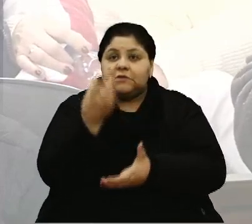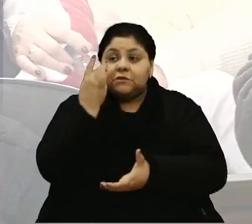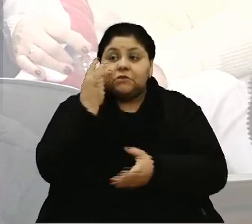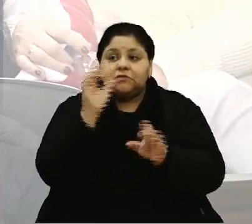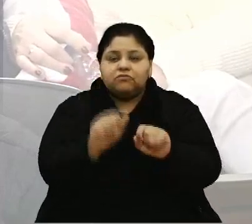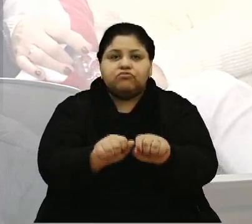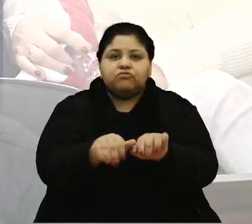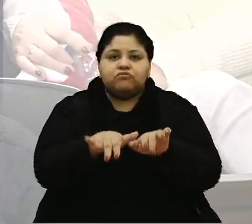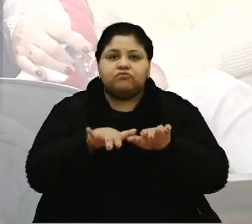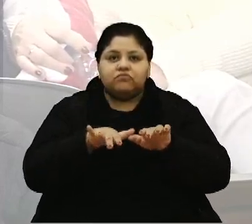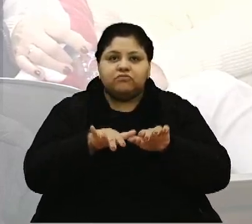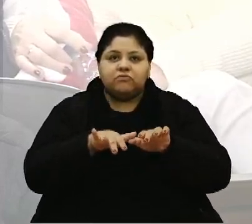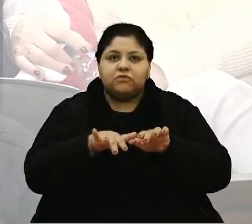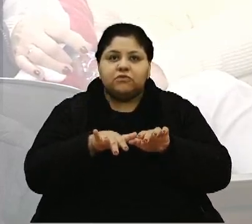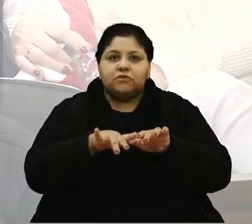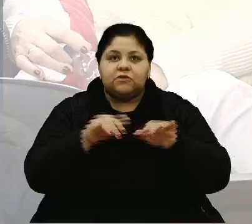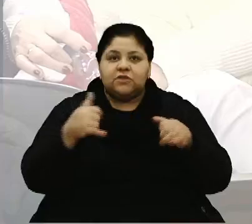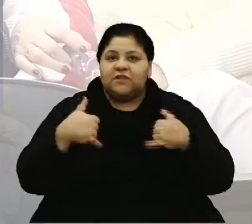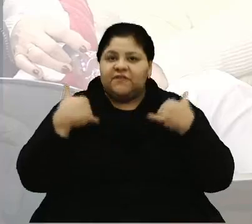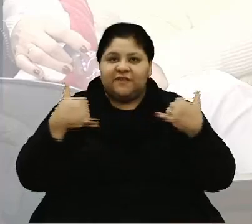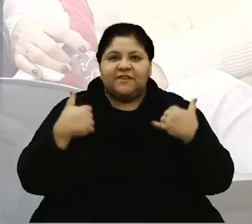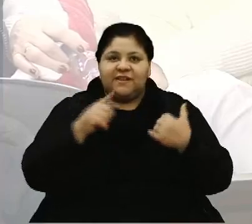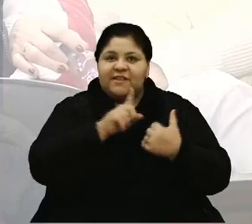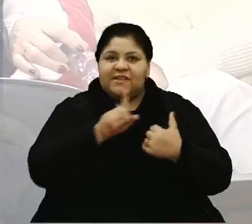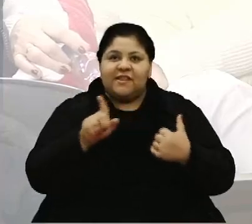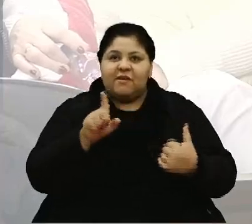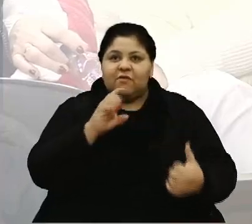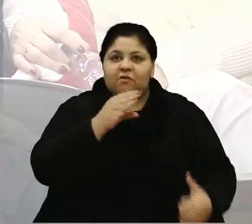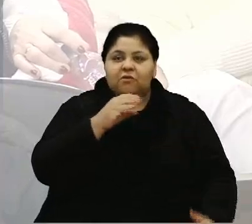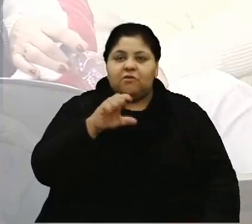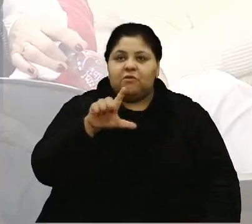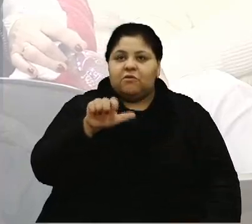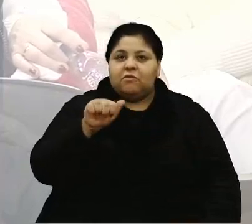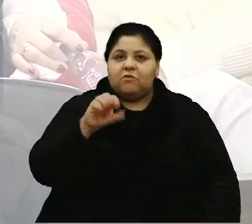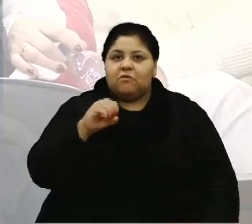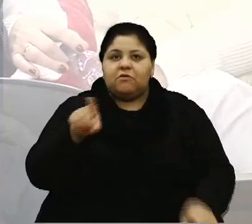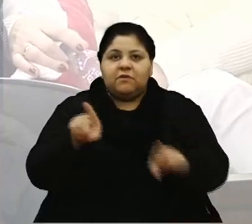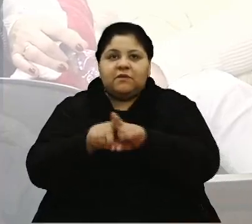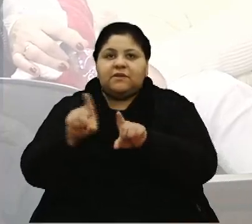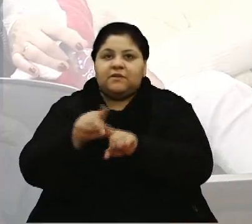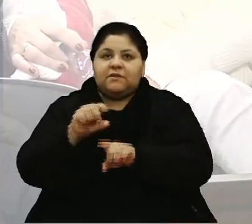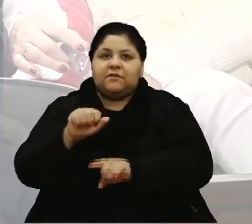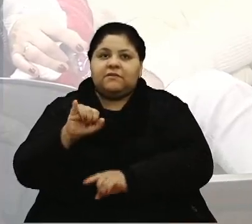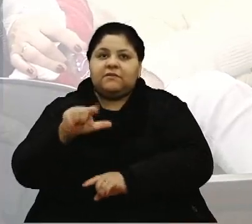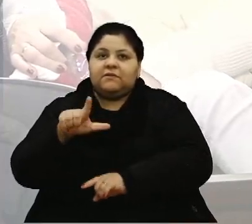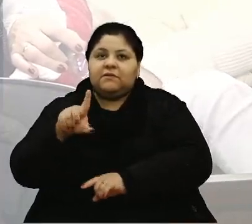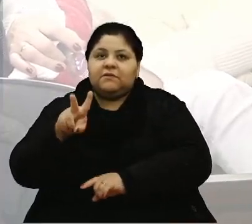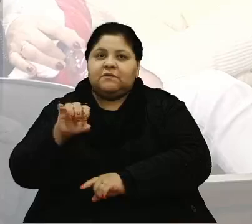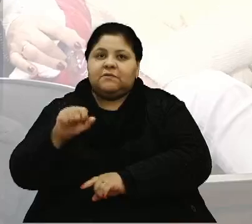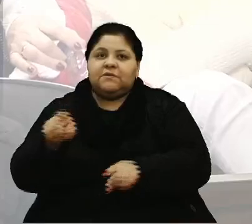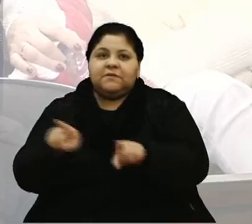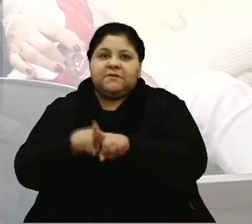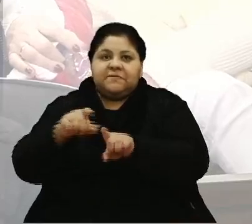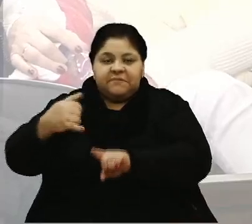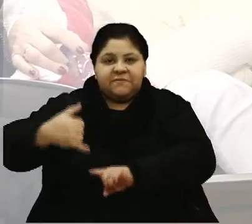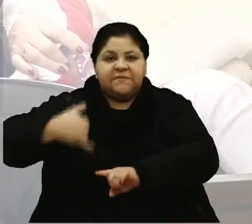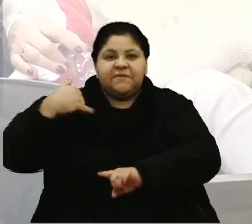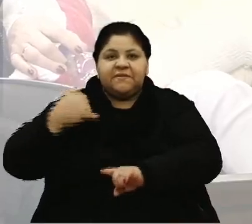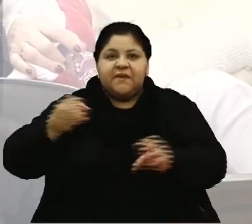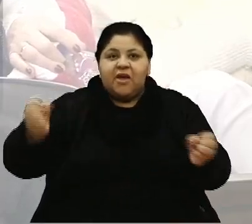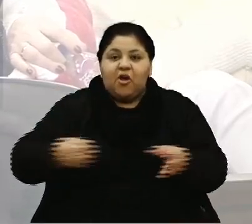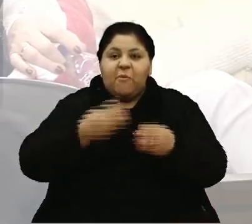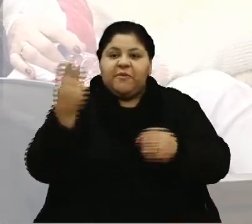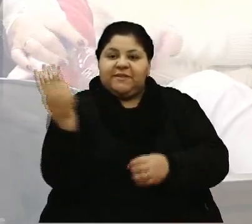plenário, eles estão de aniversário, não somente o Celso. A Silvia também está de aniversário. Então é comemoração tripla. É o nome da